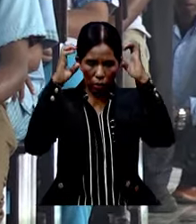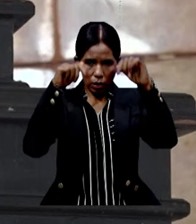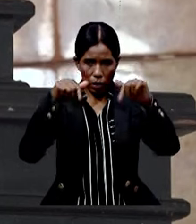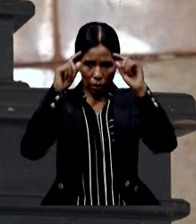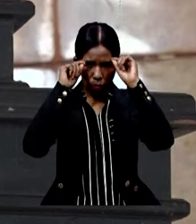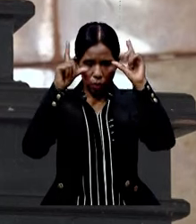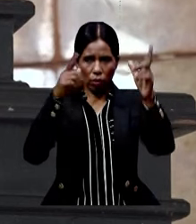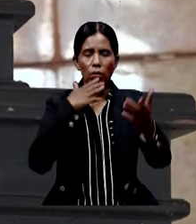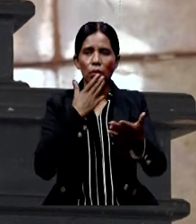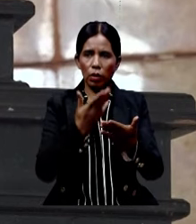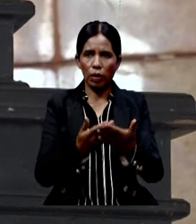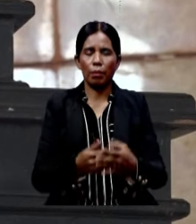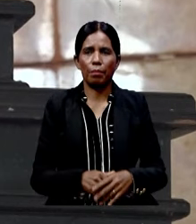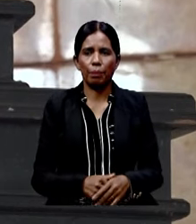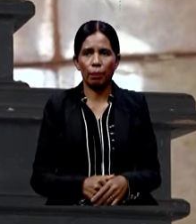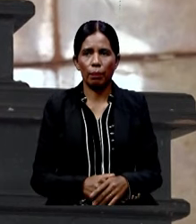Timor-Leste.